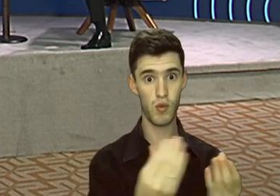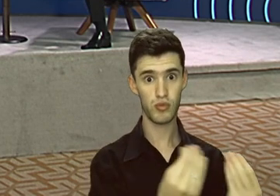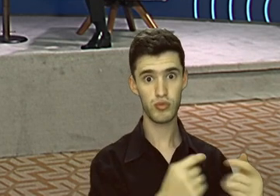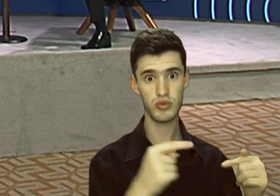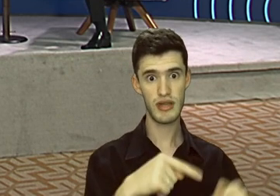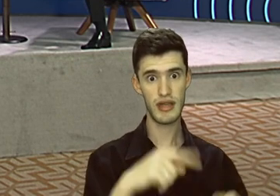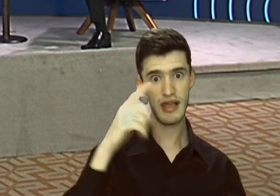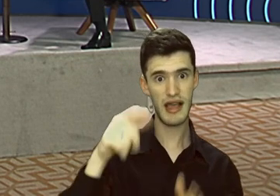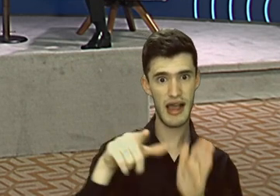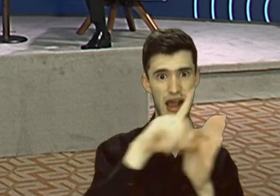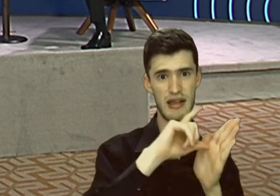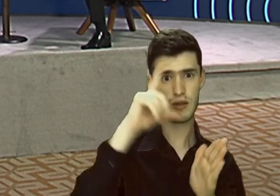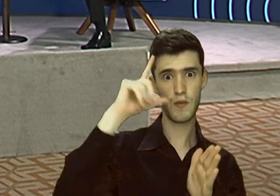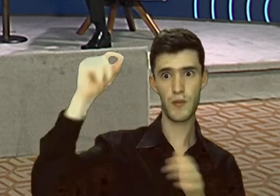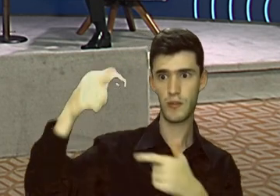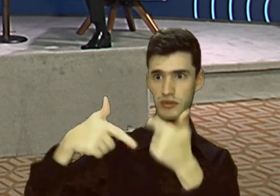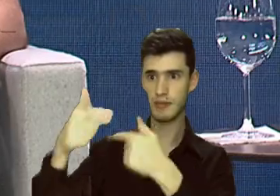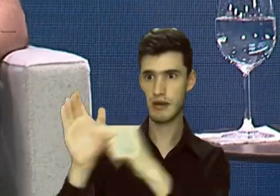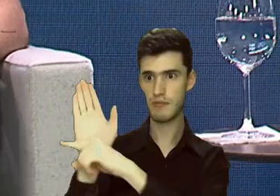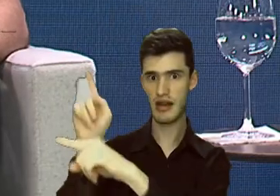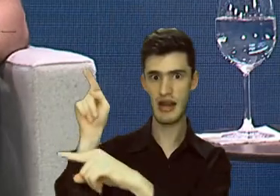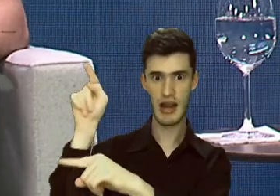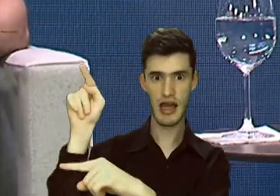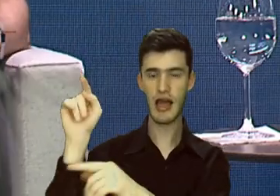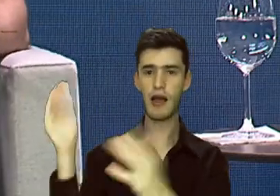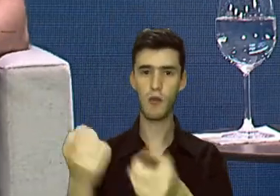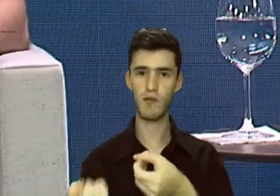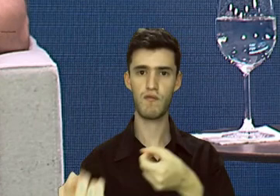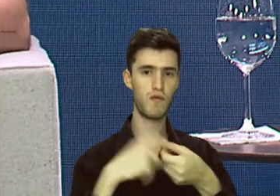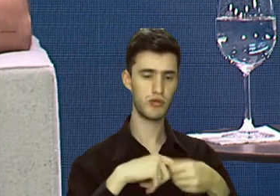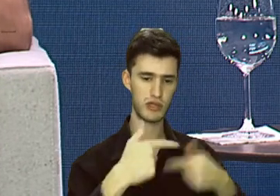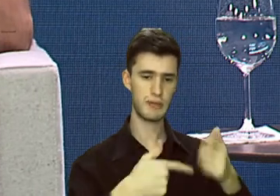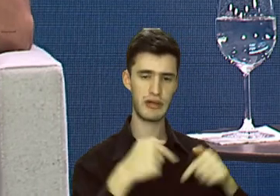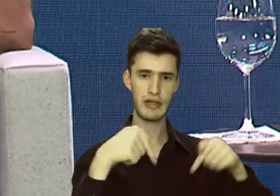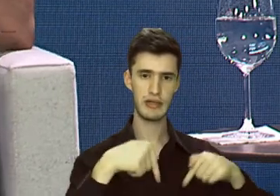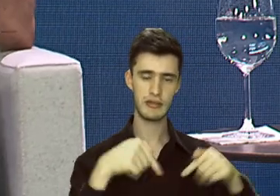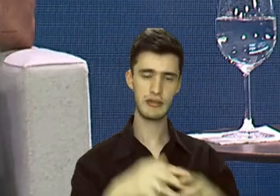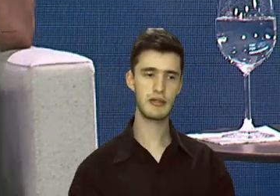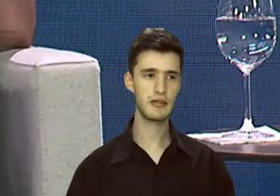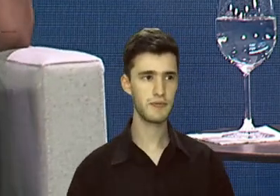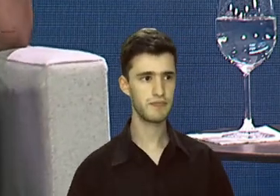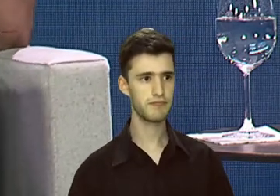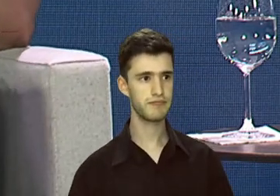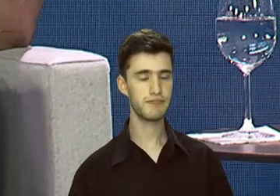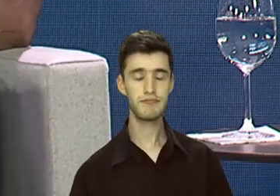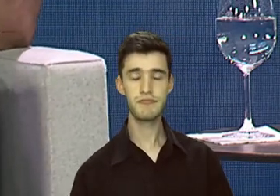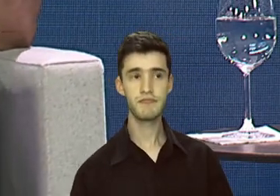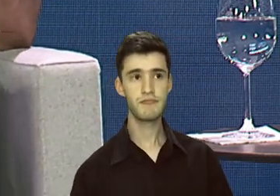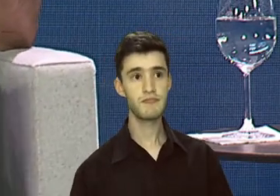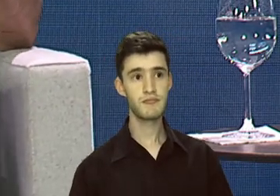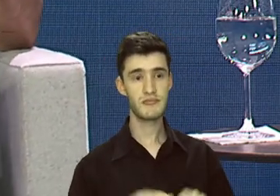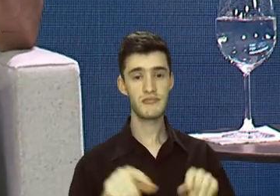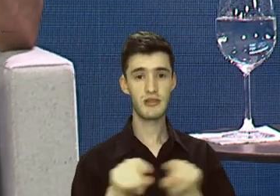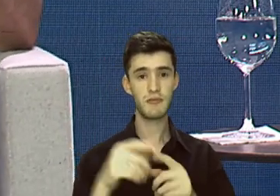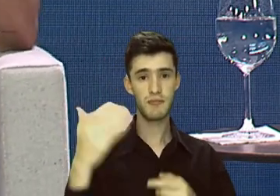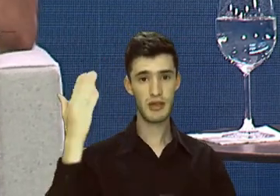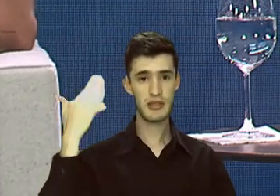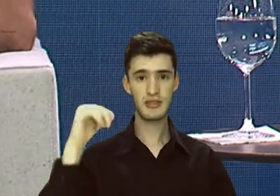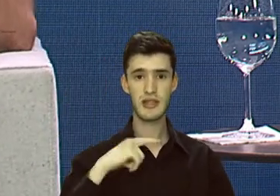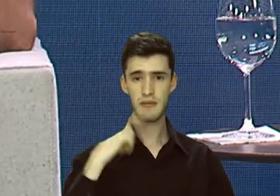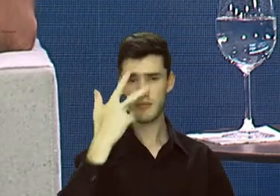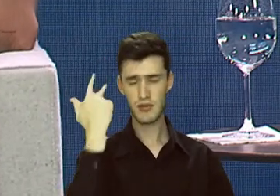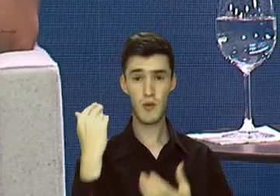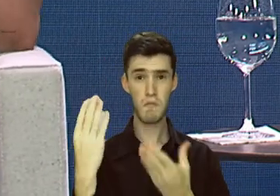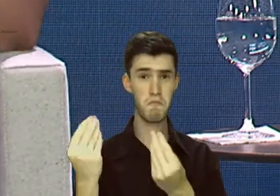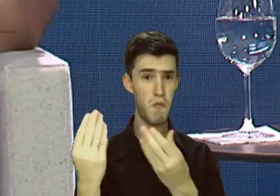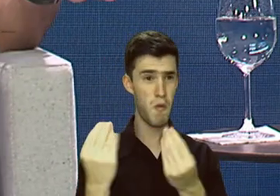sobreposição aí de vagas também tem não tinha muita gente disputando vagas nas Big tags as Big tags também